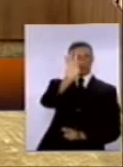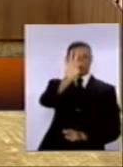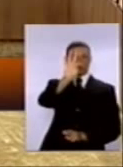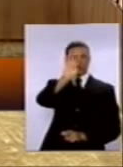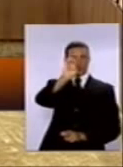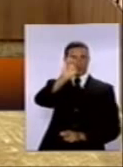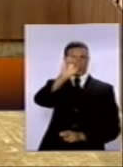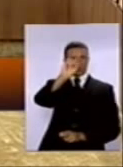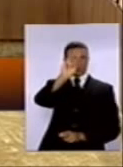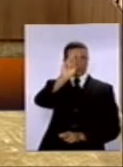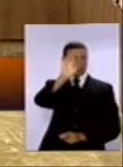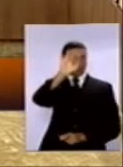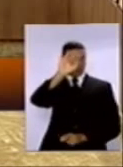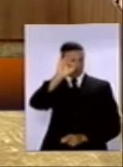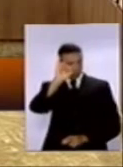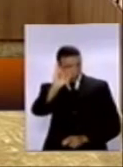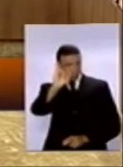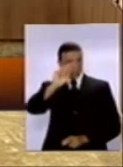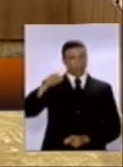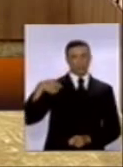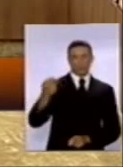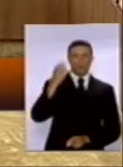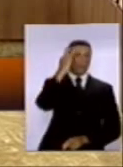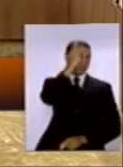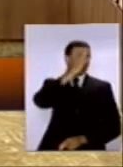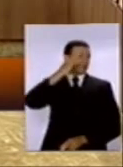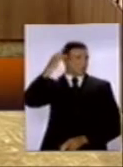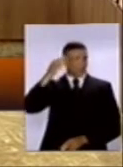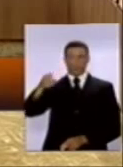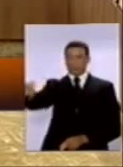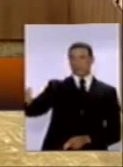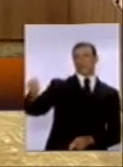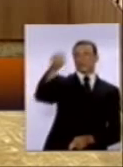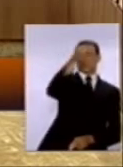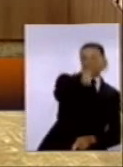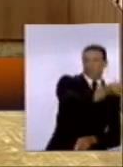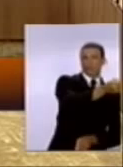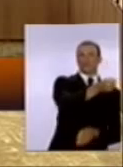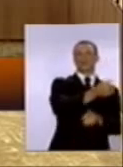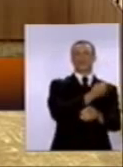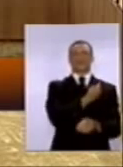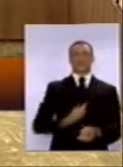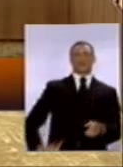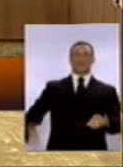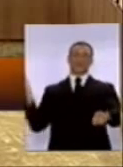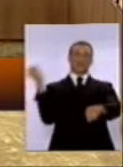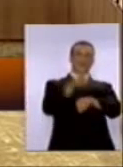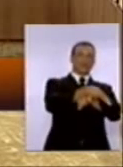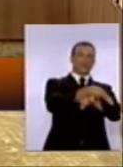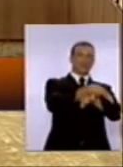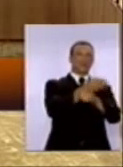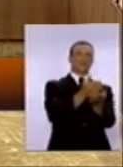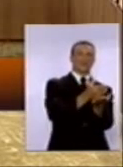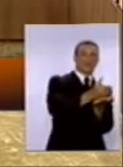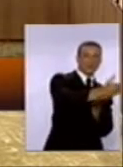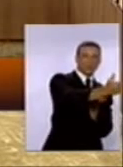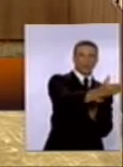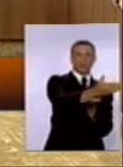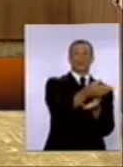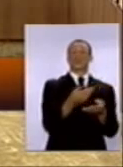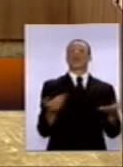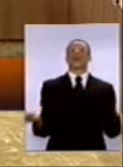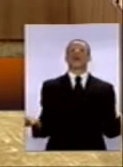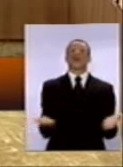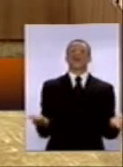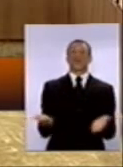zavascki o cargo de ministro do supremo tribunal federal convidou os presentes a ouvirem